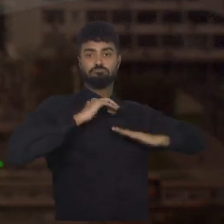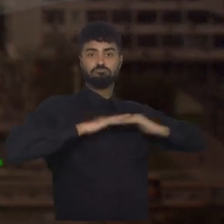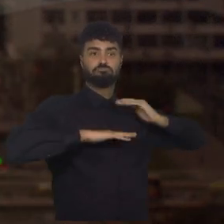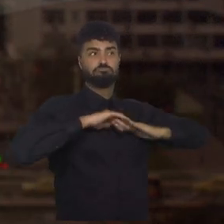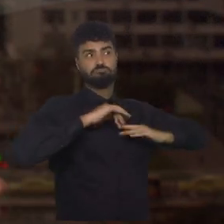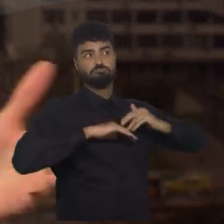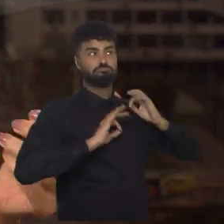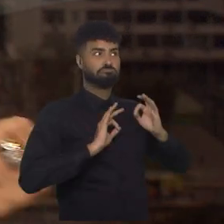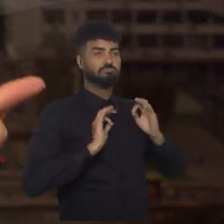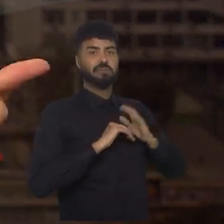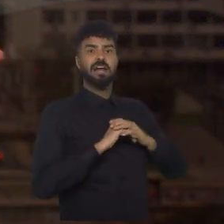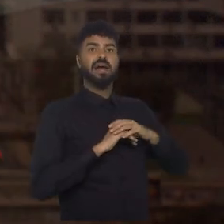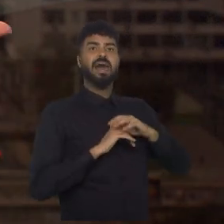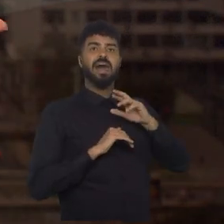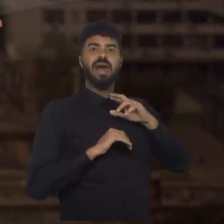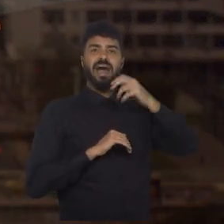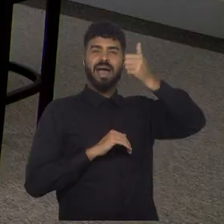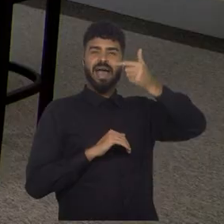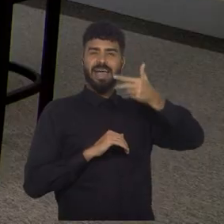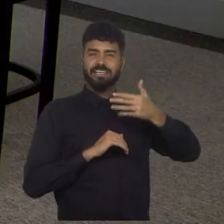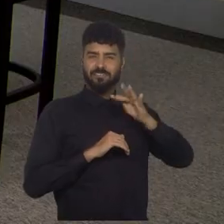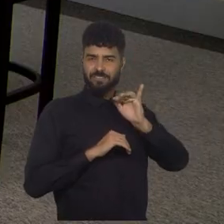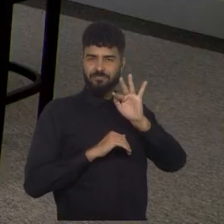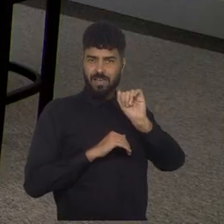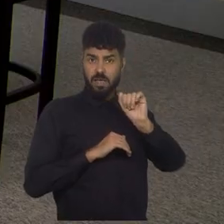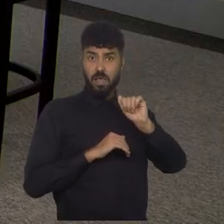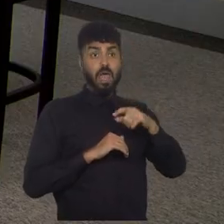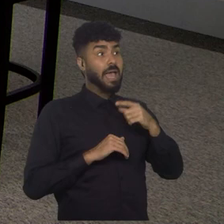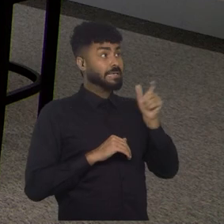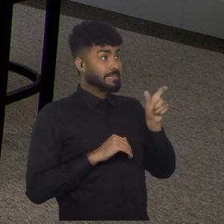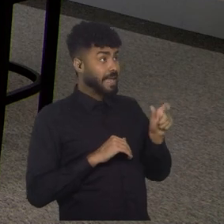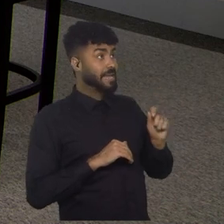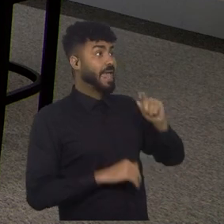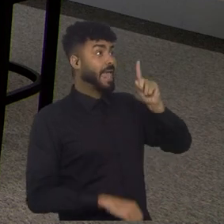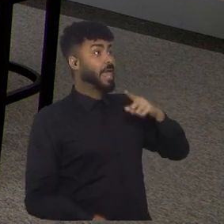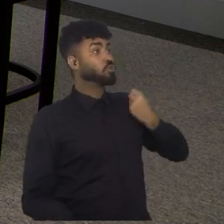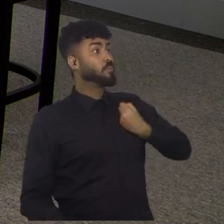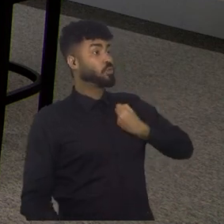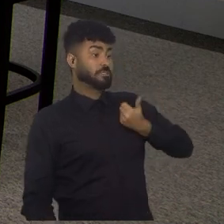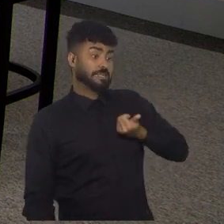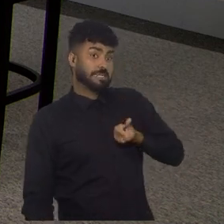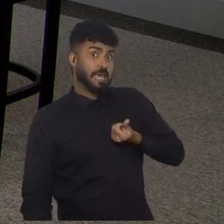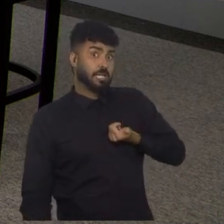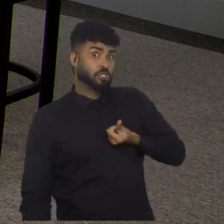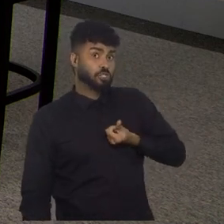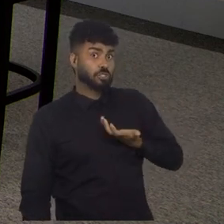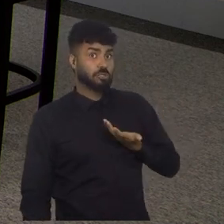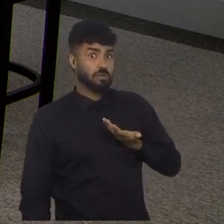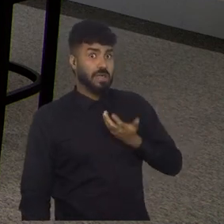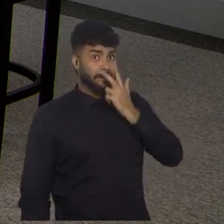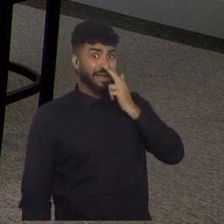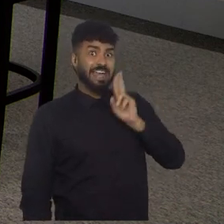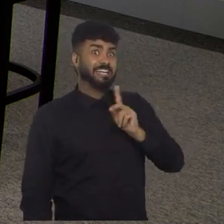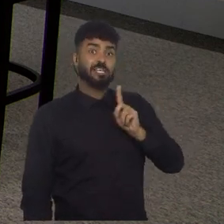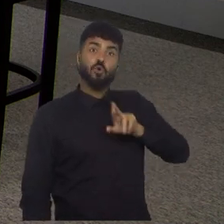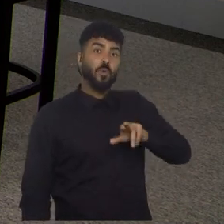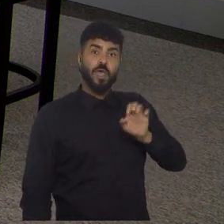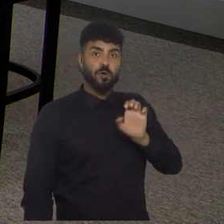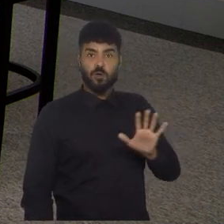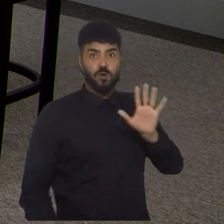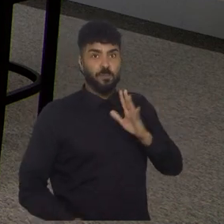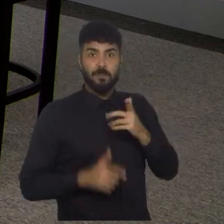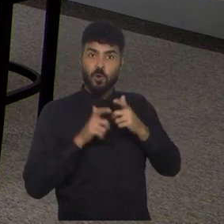própria ranking da FIFA. A Itália está em 16º. Isso é muito longe, uhum, quando a gente fala de Europa. Exato. Né?